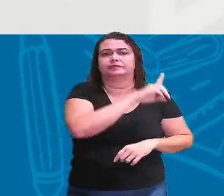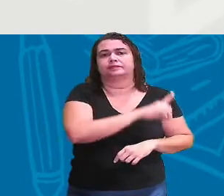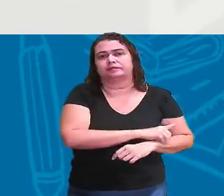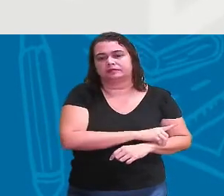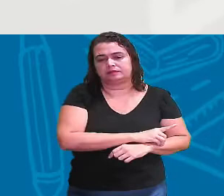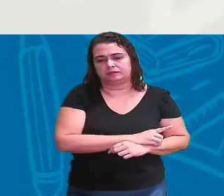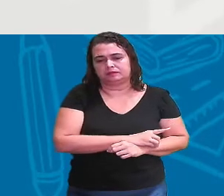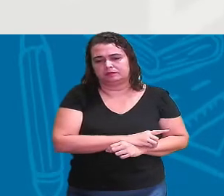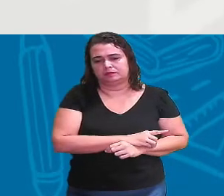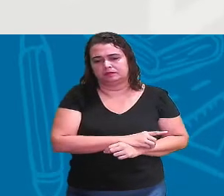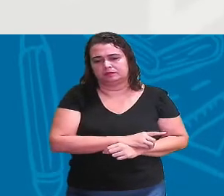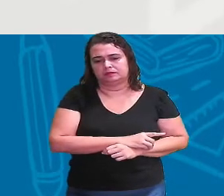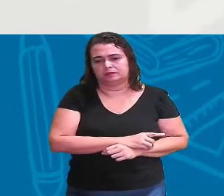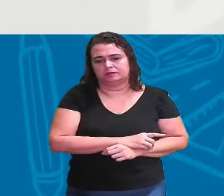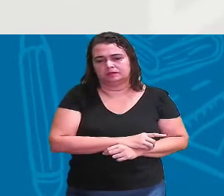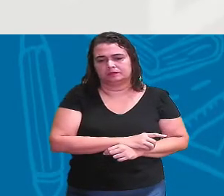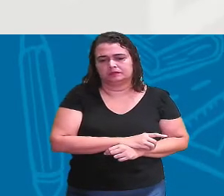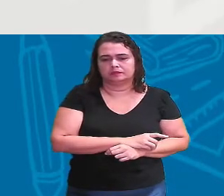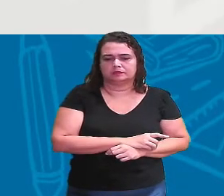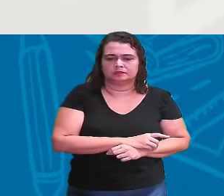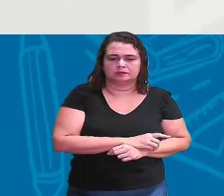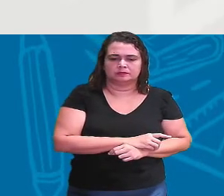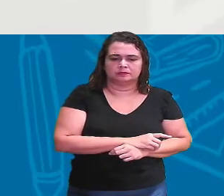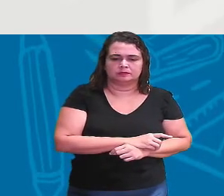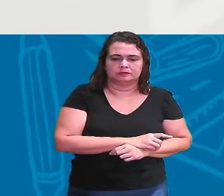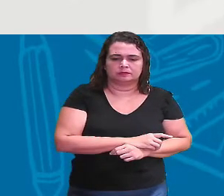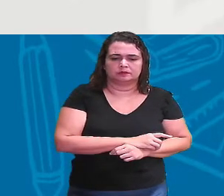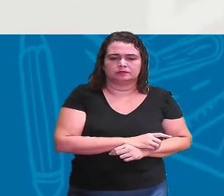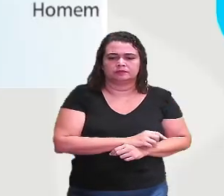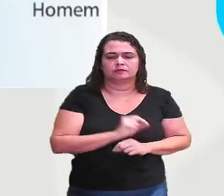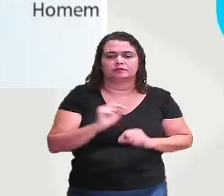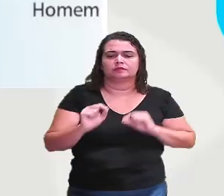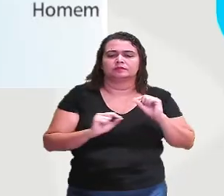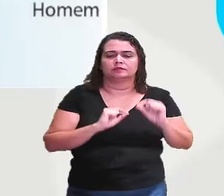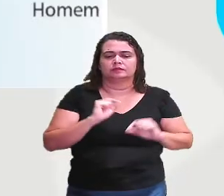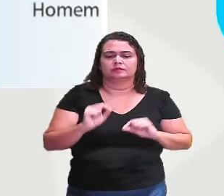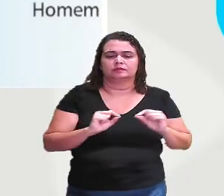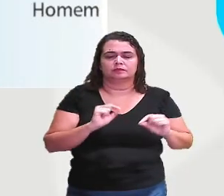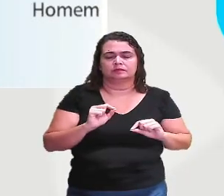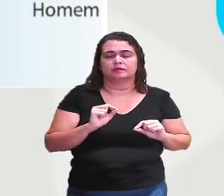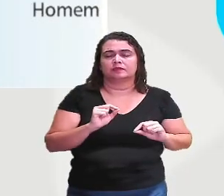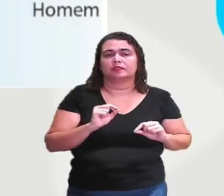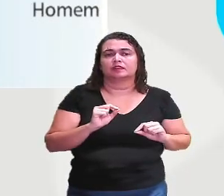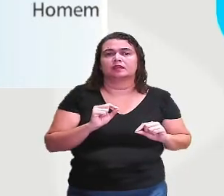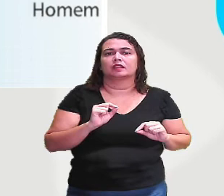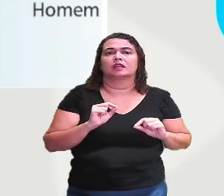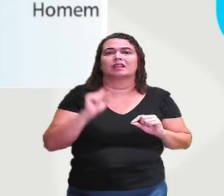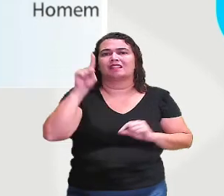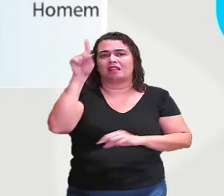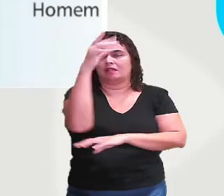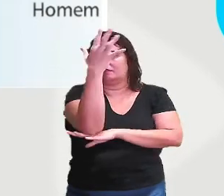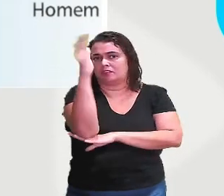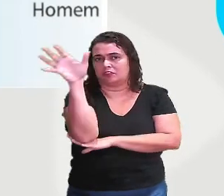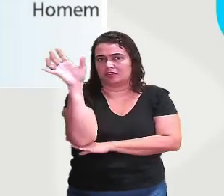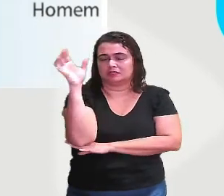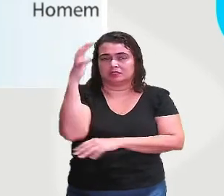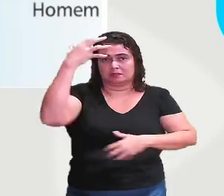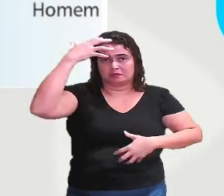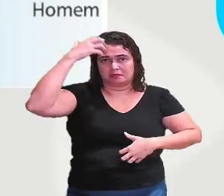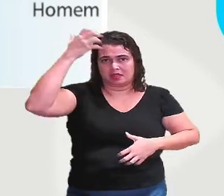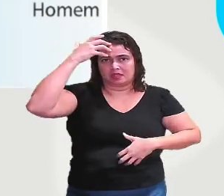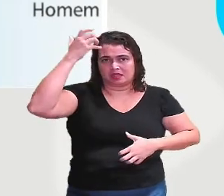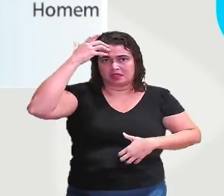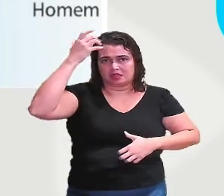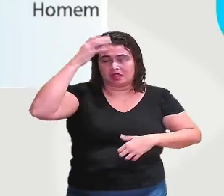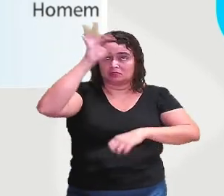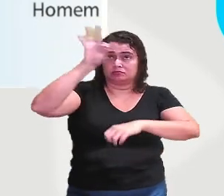o hemagogos. O hemagogos, justamente, ele vai se alimentar de sangue de macaco e daí, ao picar o ser humano, esse ser humano vai